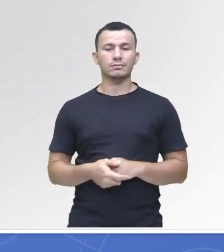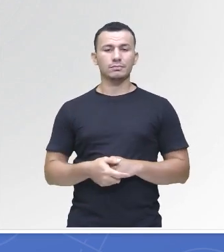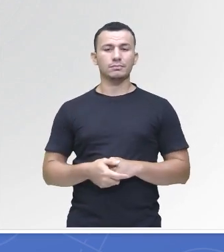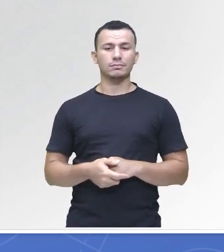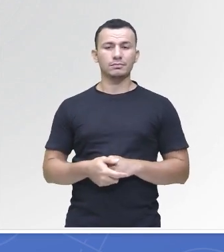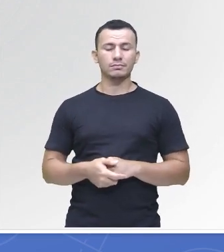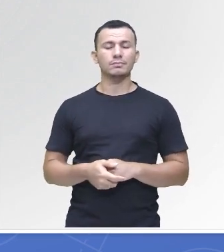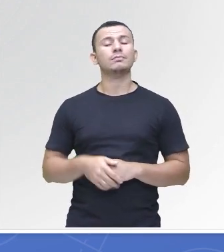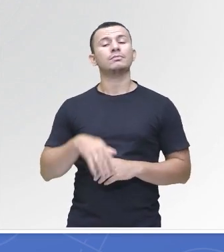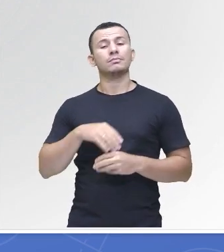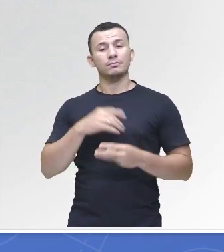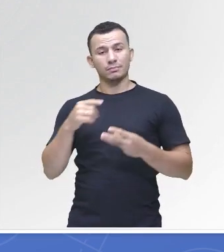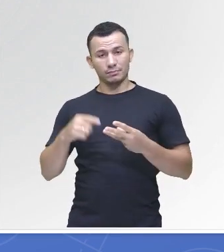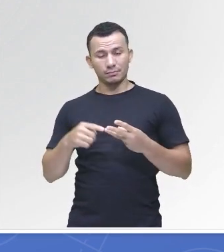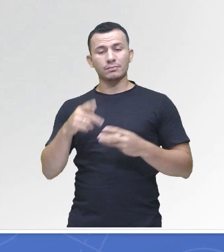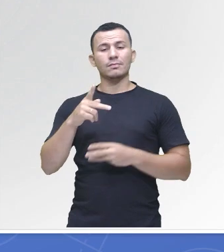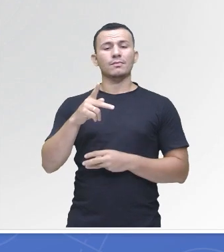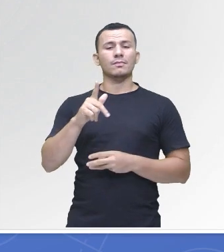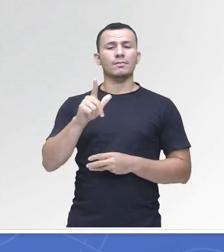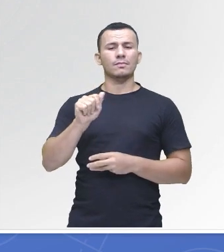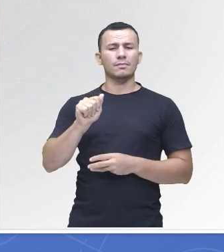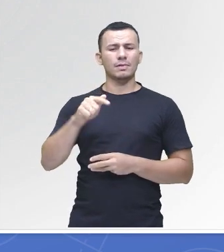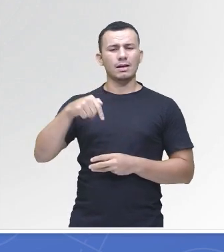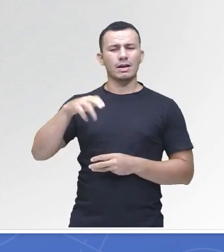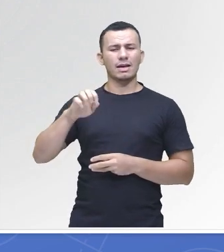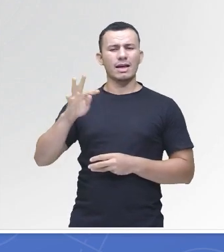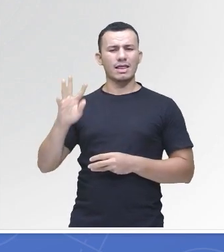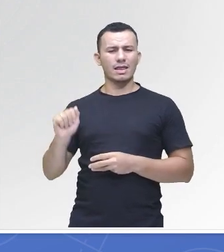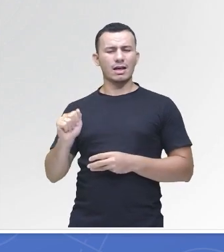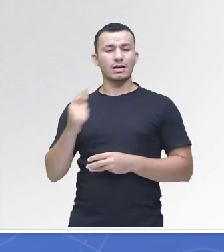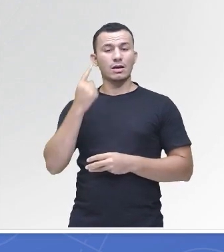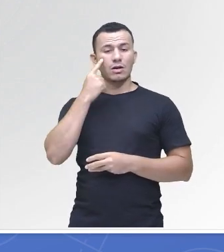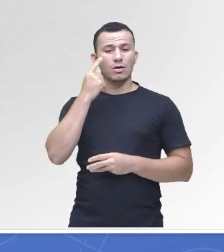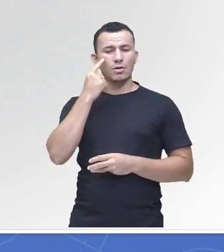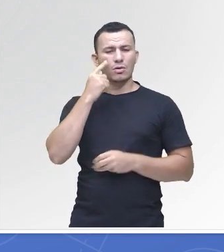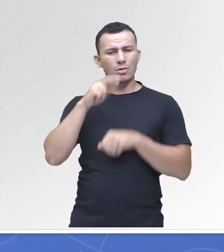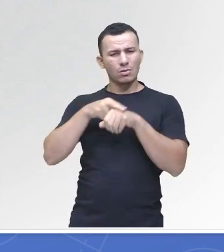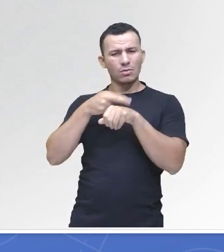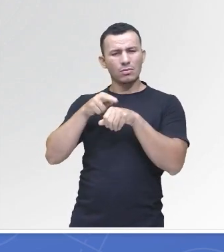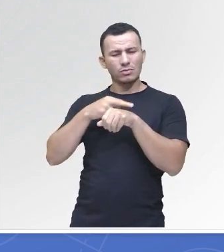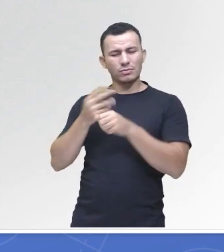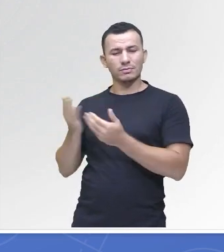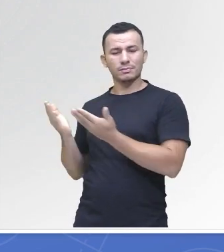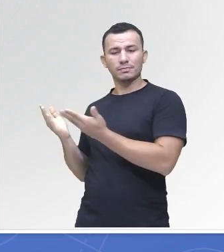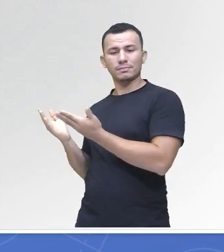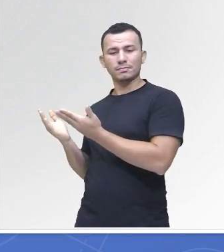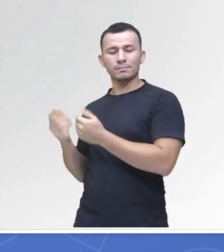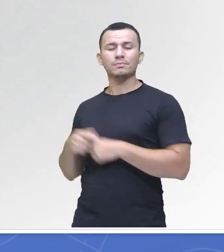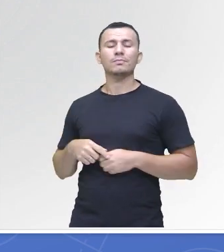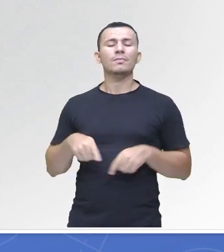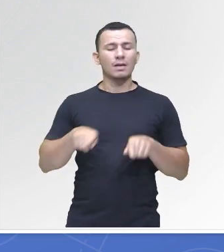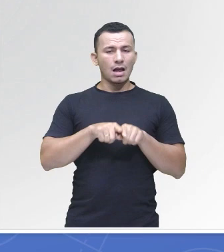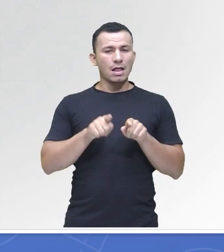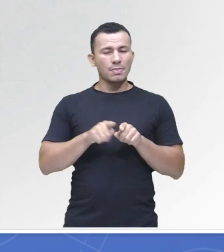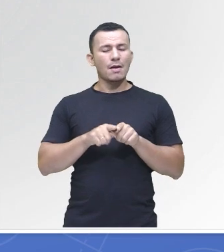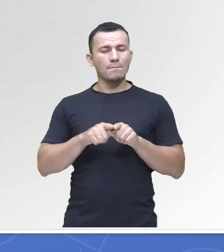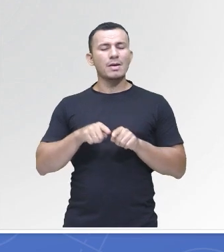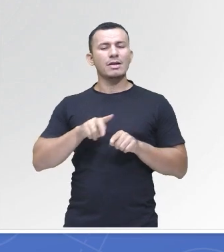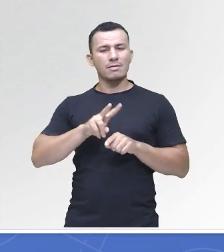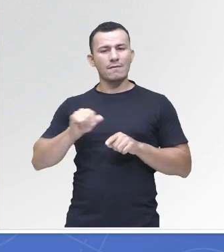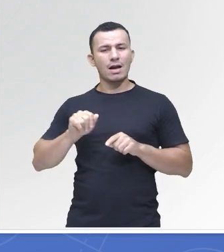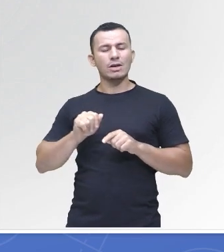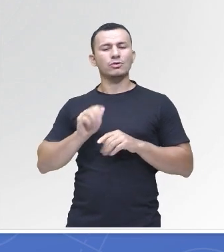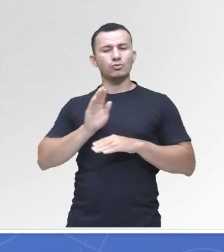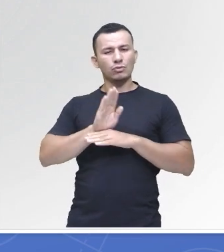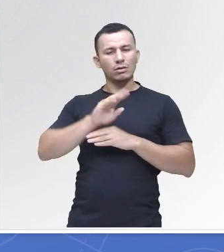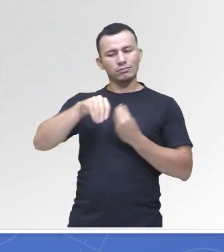As plaquetas são essas pequenininhas aqui, ó. São fragmentos celulares que vão participar da coagulação do